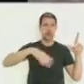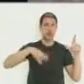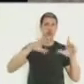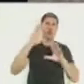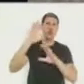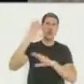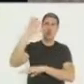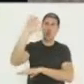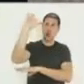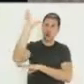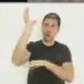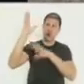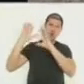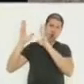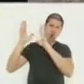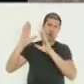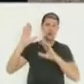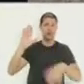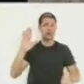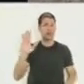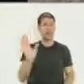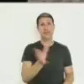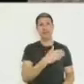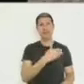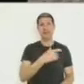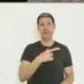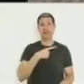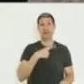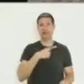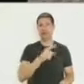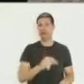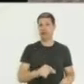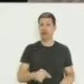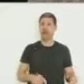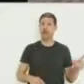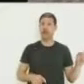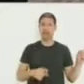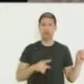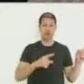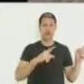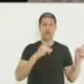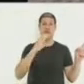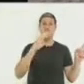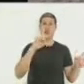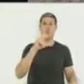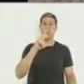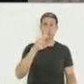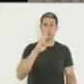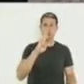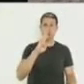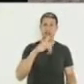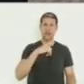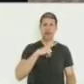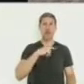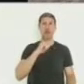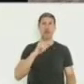Próxima foto, por favor. Isso aqui é o Clube Náutico Alvorada da Barra.